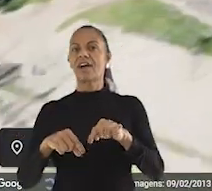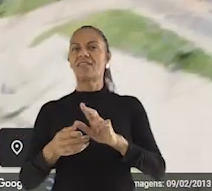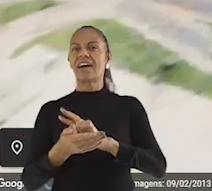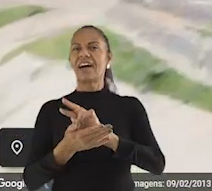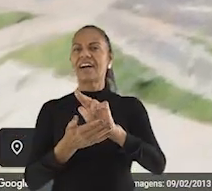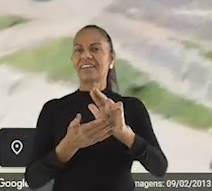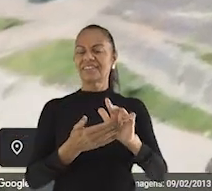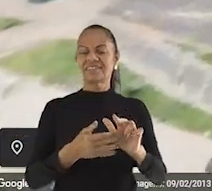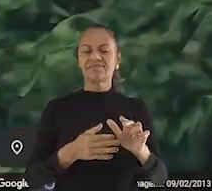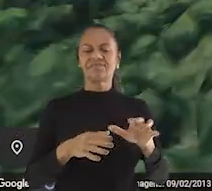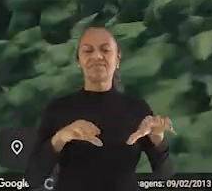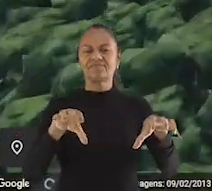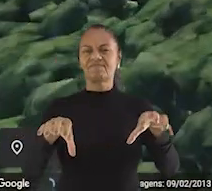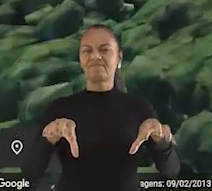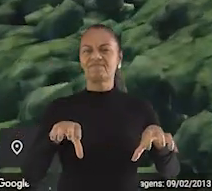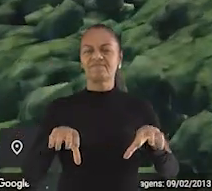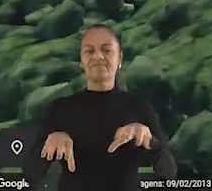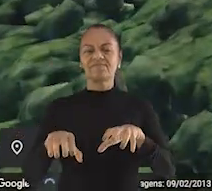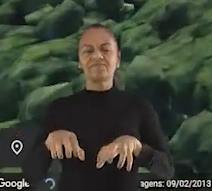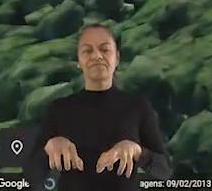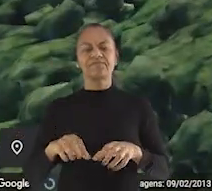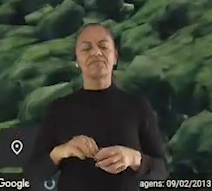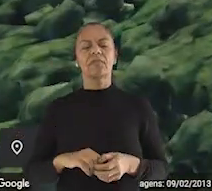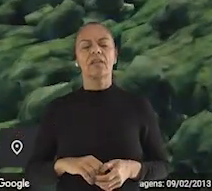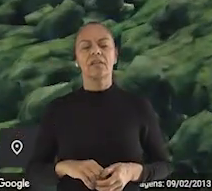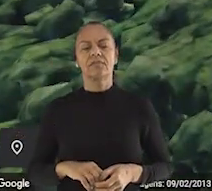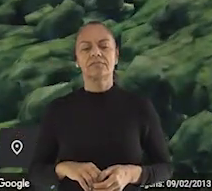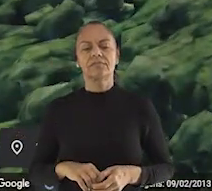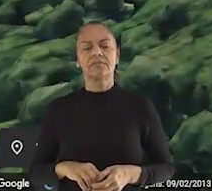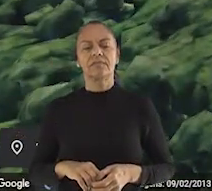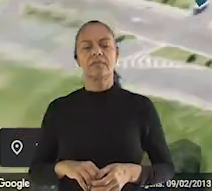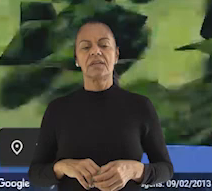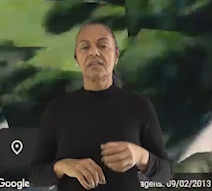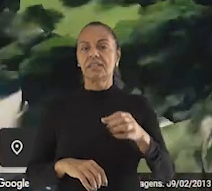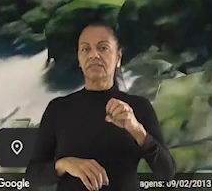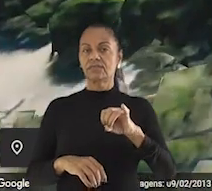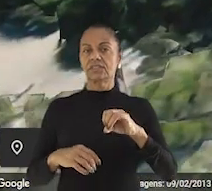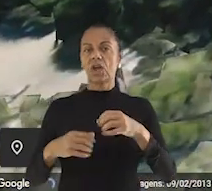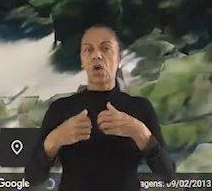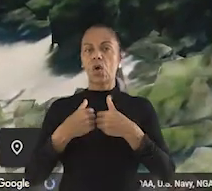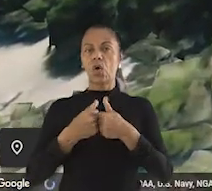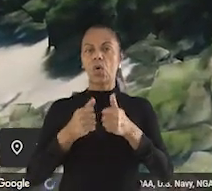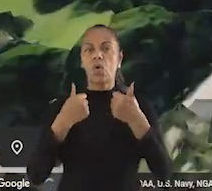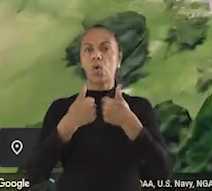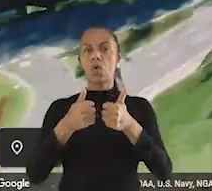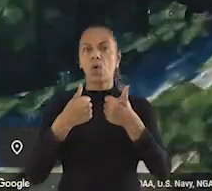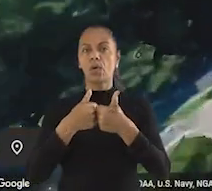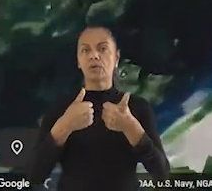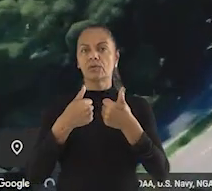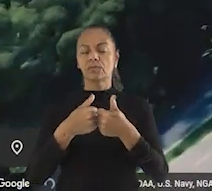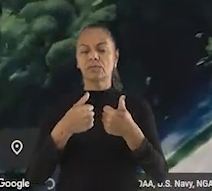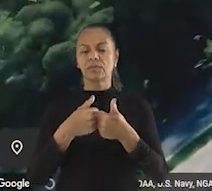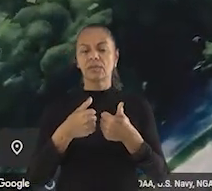UFES. Quando você passa de ônibus